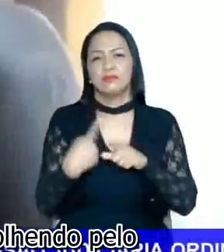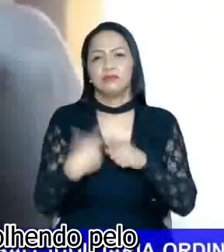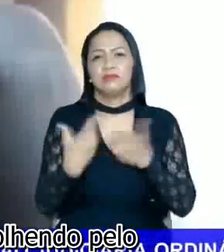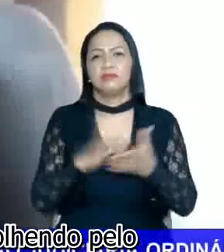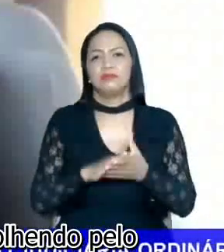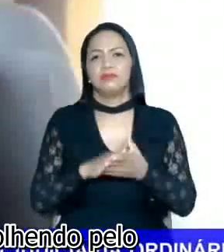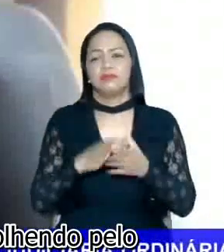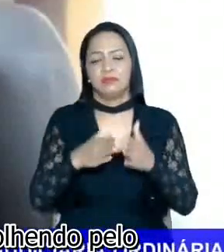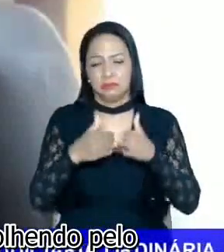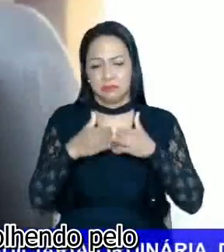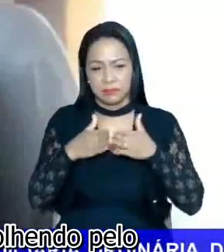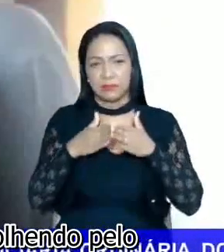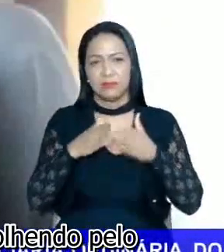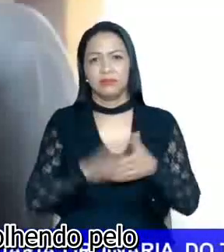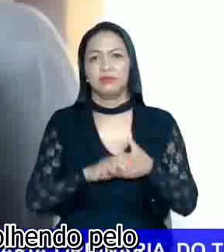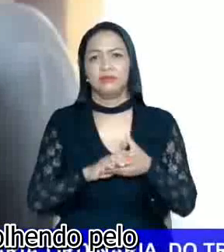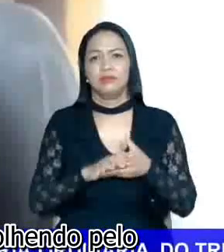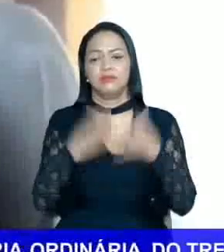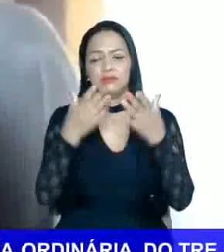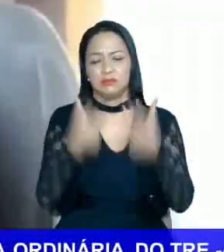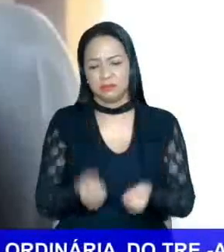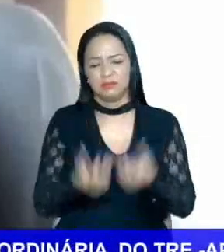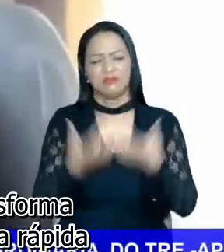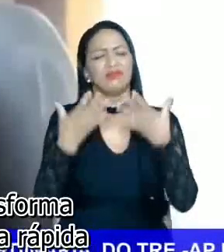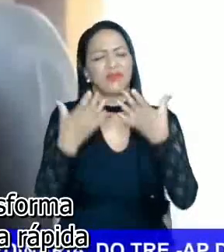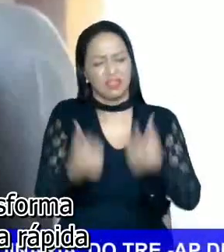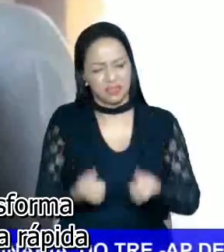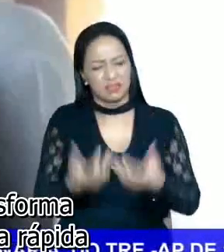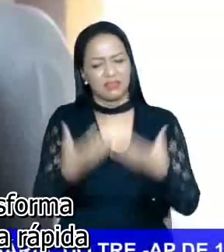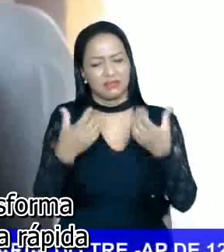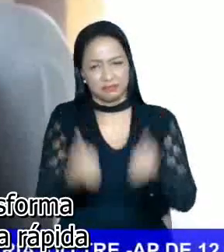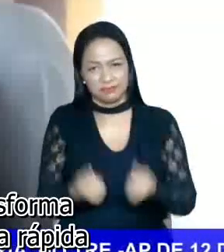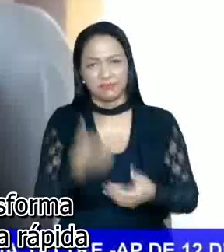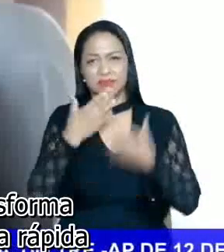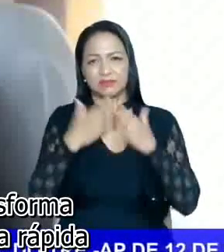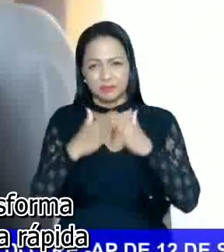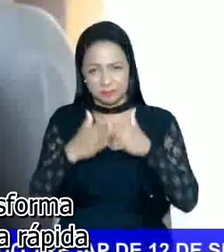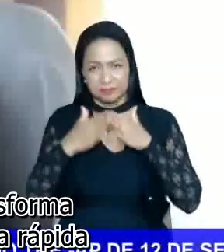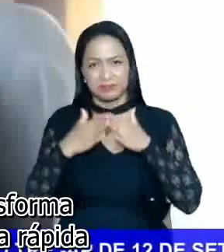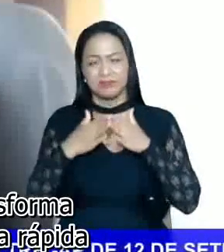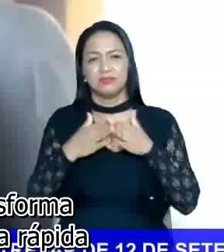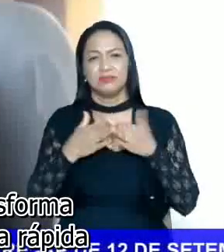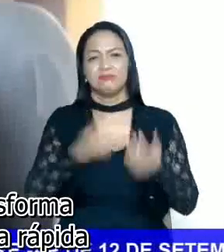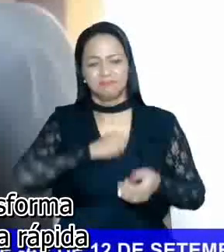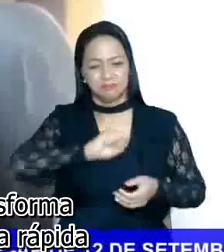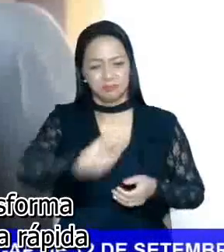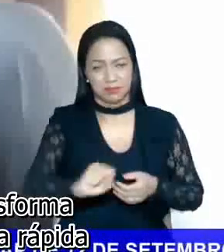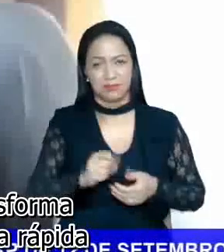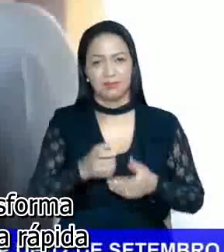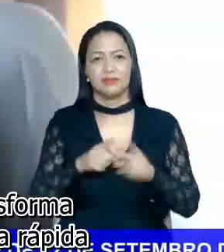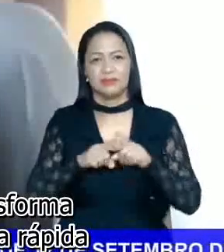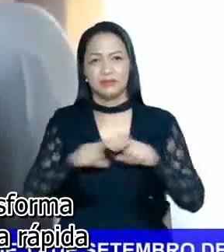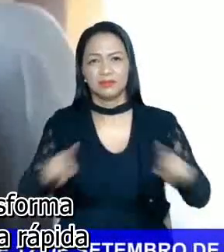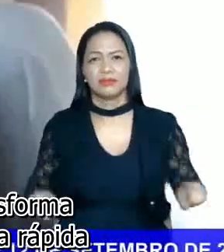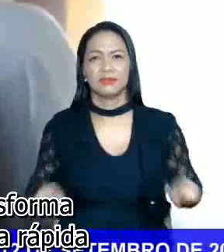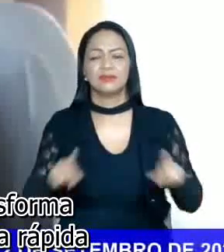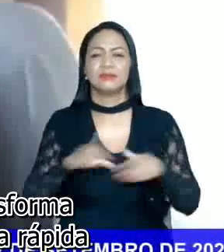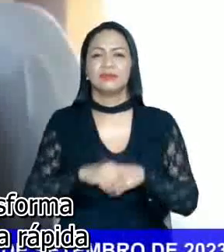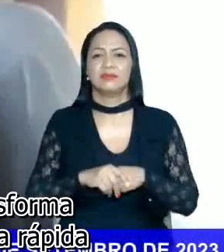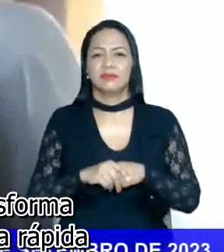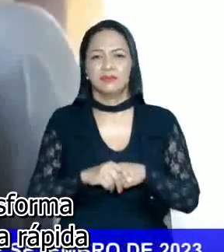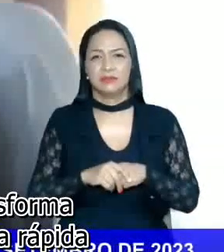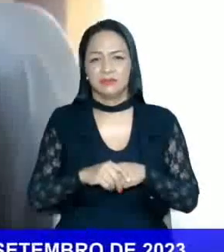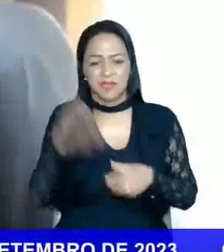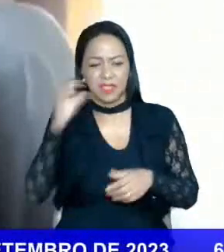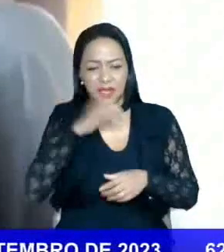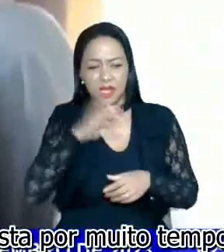de petições que são feitas e a gente vai acolhendo pelo princípio da ampla defesa, etc. E só que se transforma um processo que, a rigor, era para ter uma